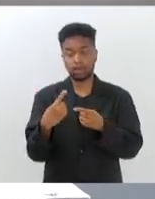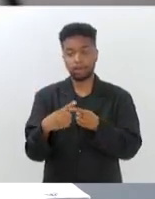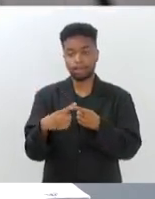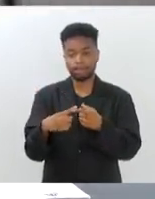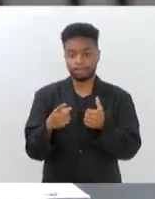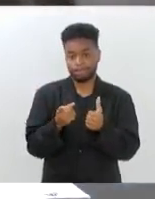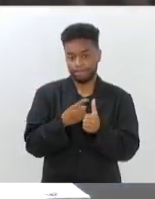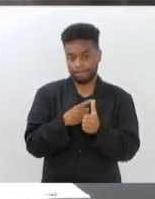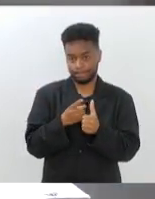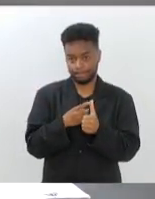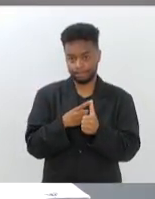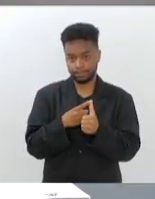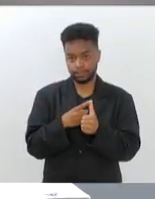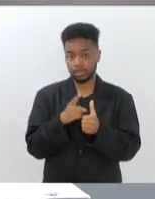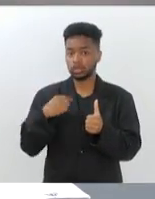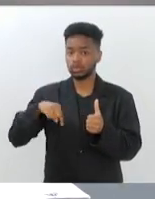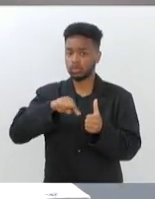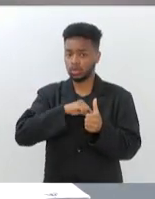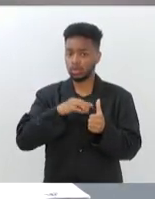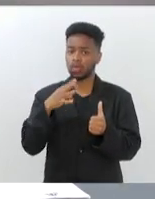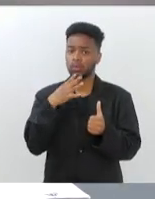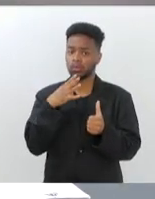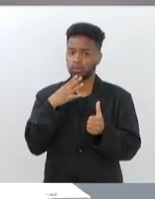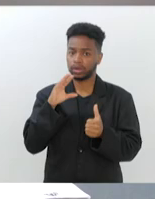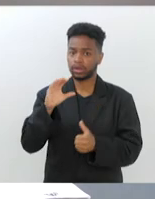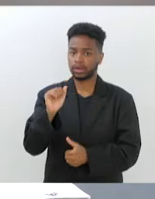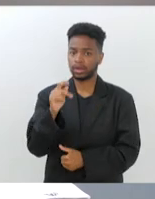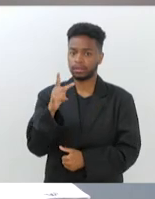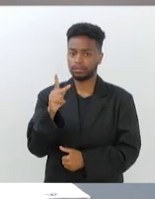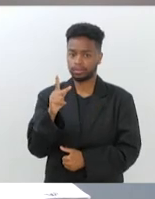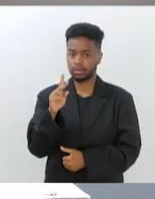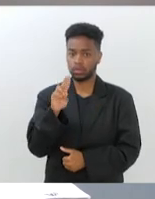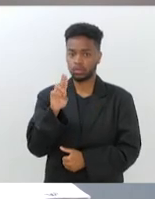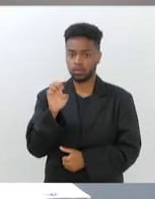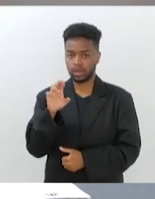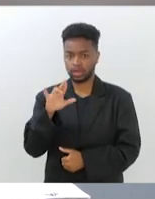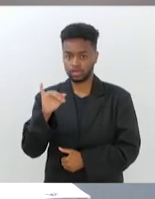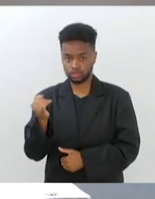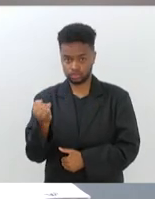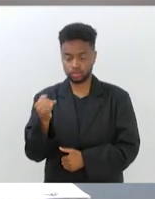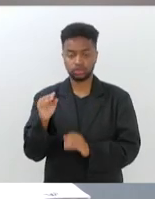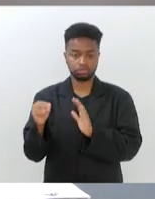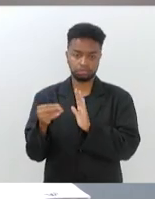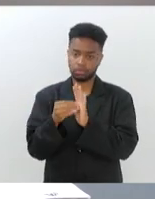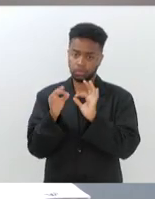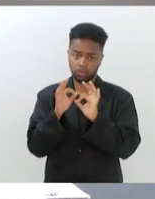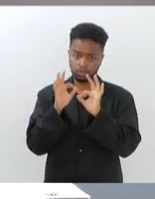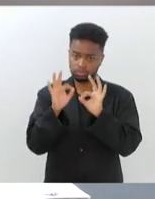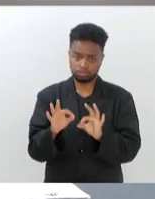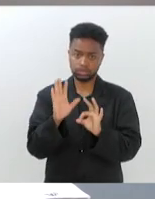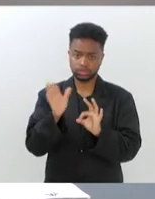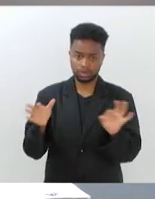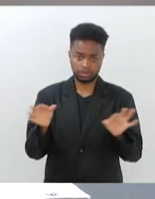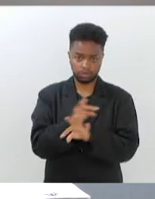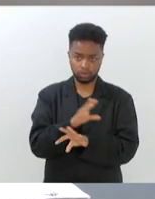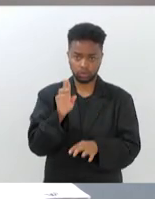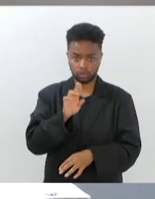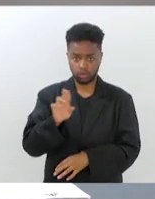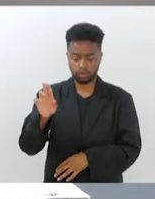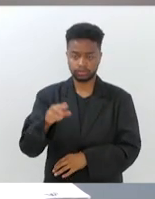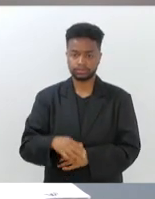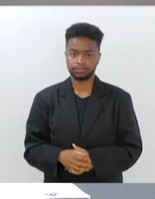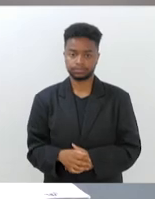um todos nós conhecemos o Cap werge como o Cap werge eh de um